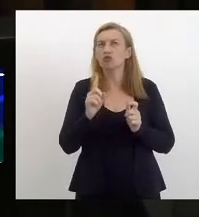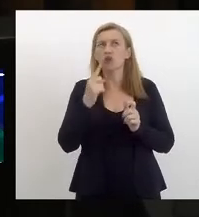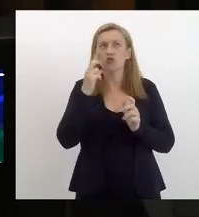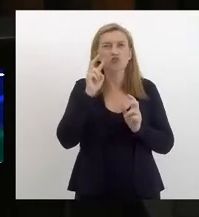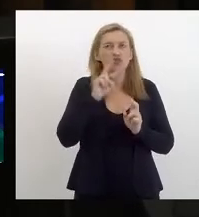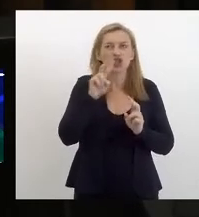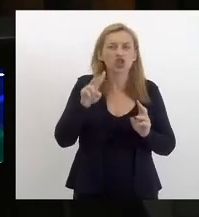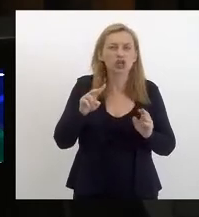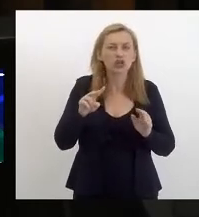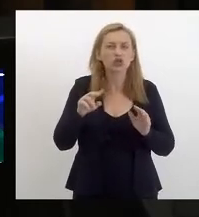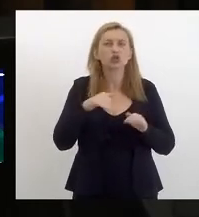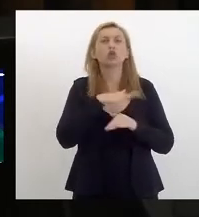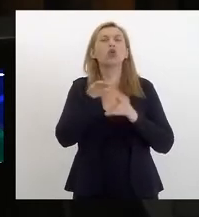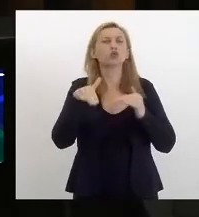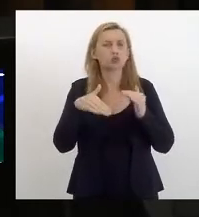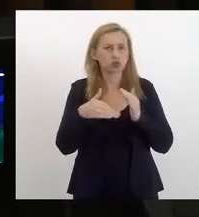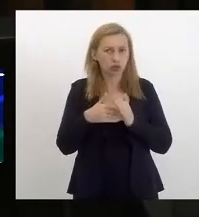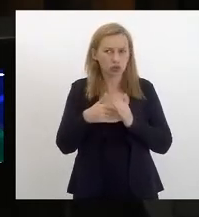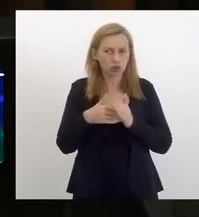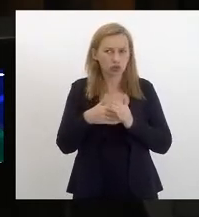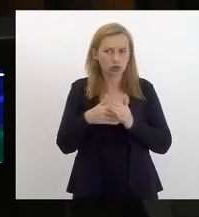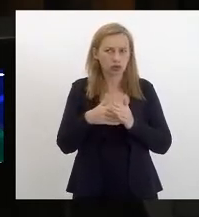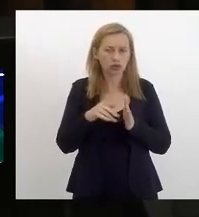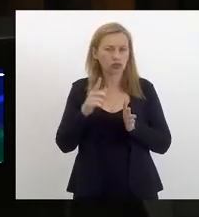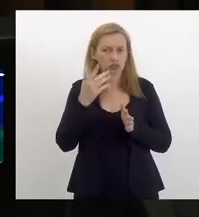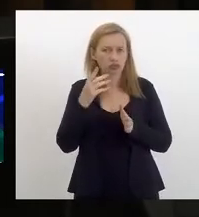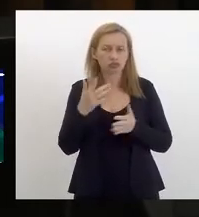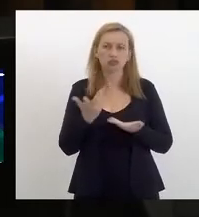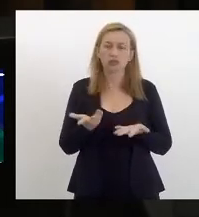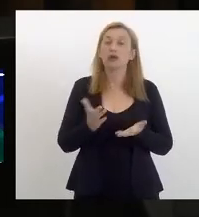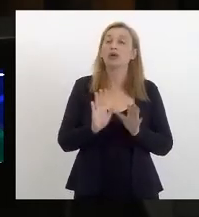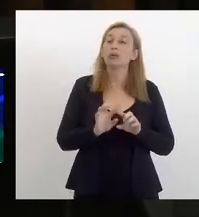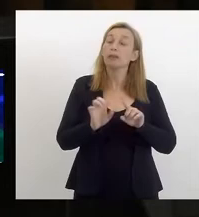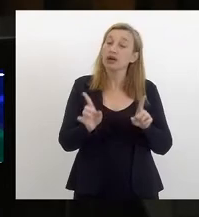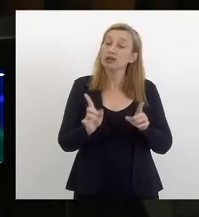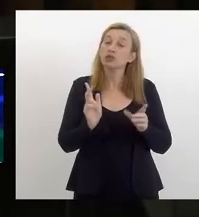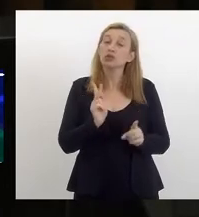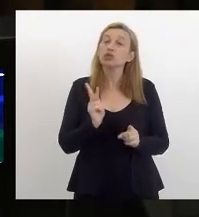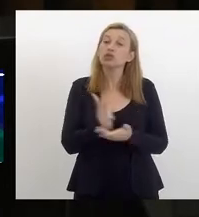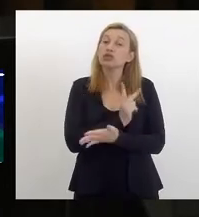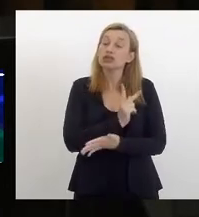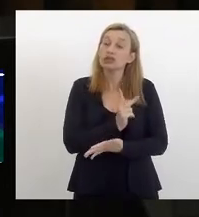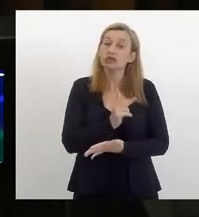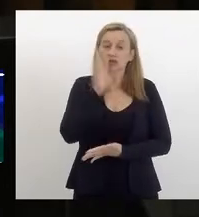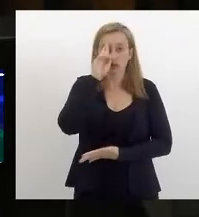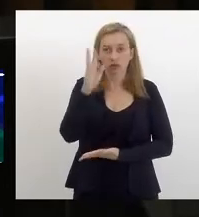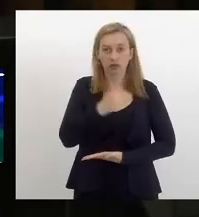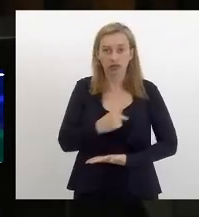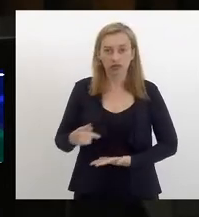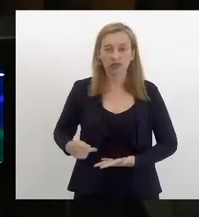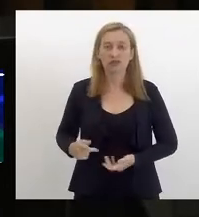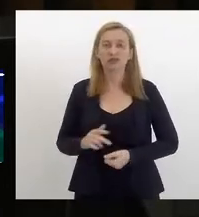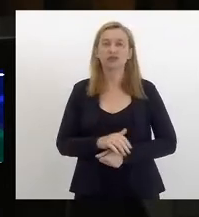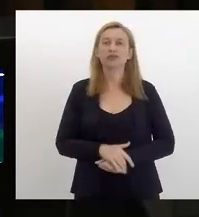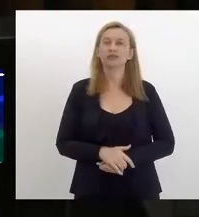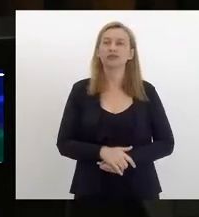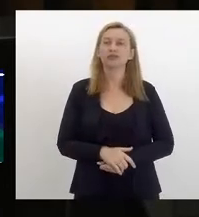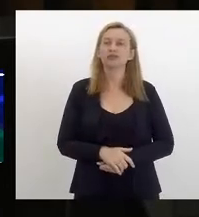os cem porcento dos votos mas ocorreu senhor presidente um